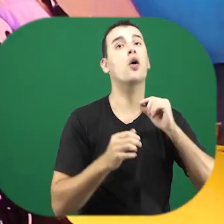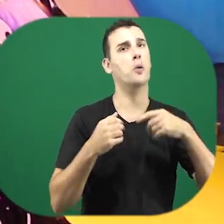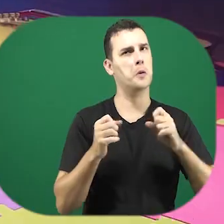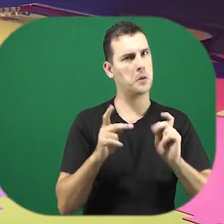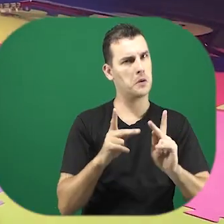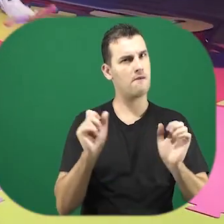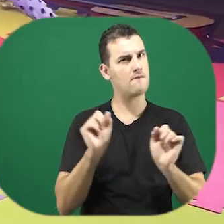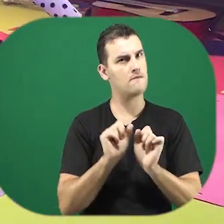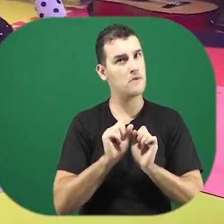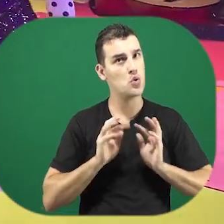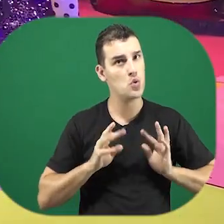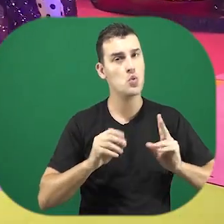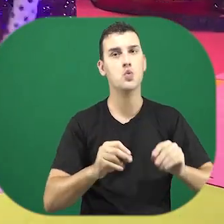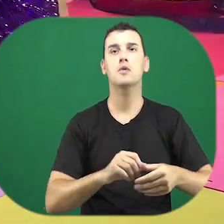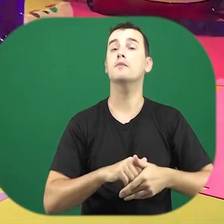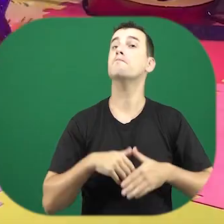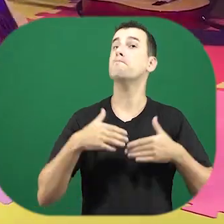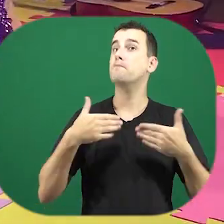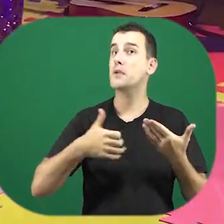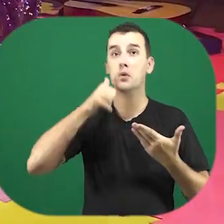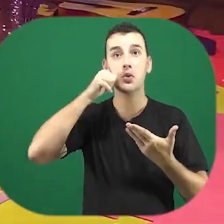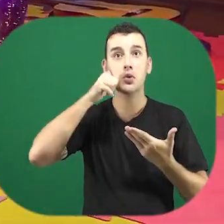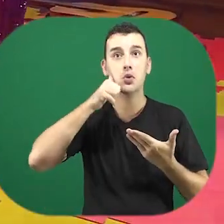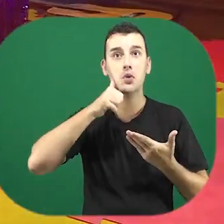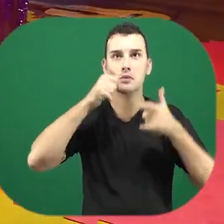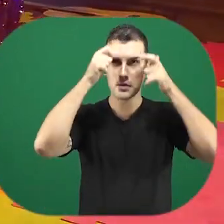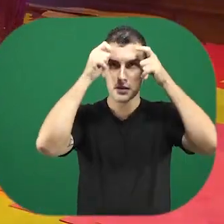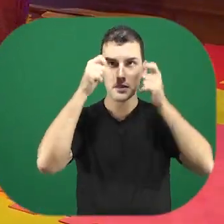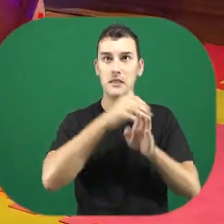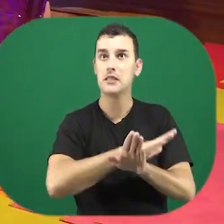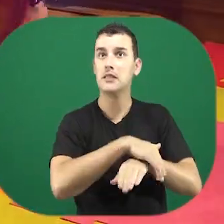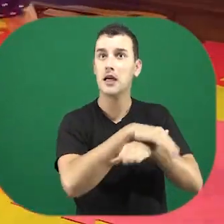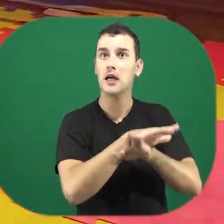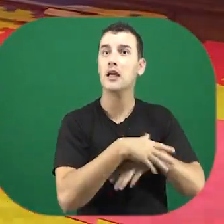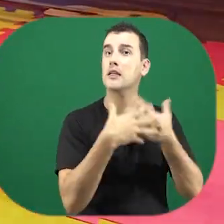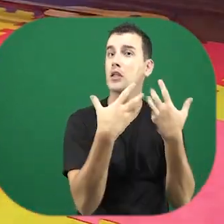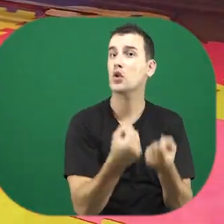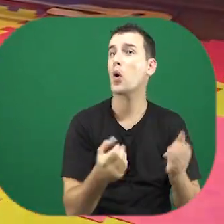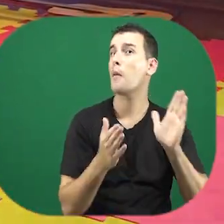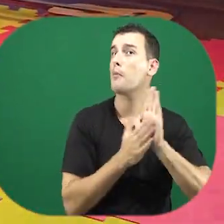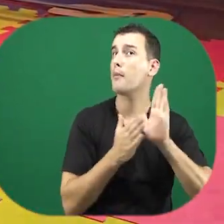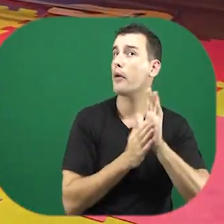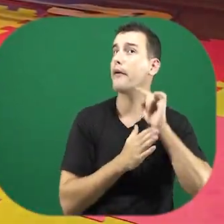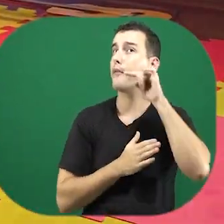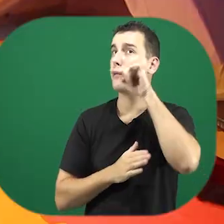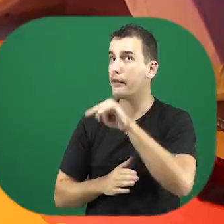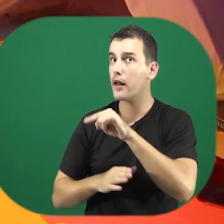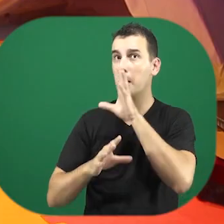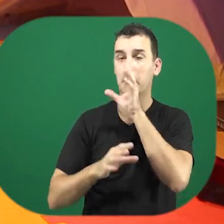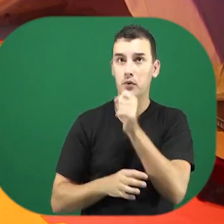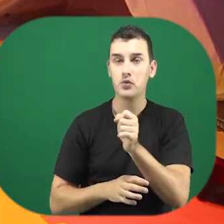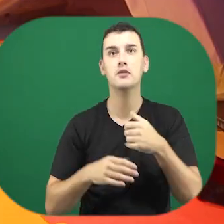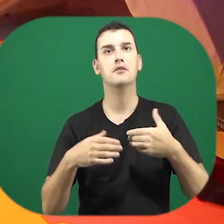feito. A sereia aceitou a proposta da bruxa. E entregou a sua voz em troca da